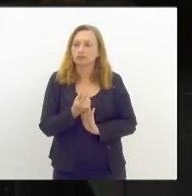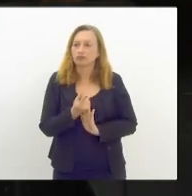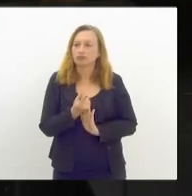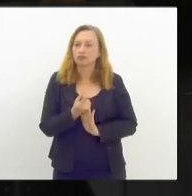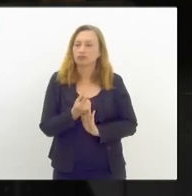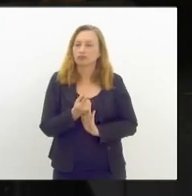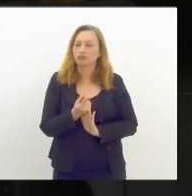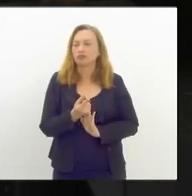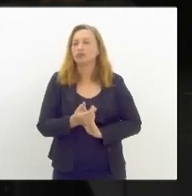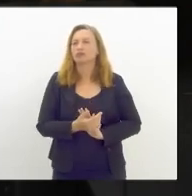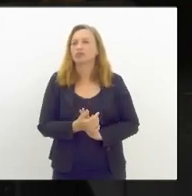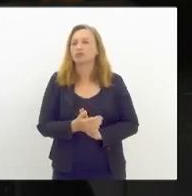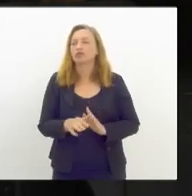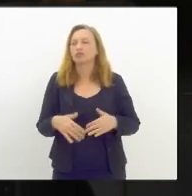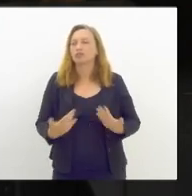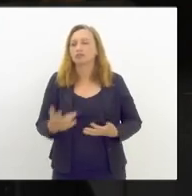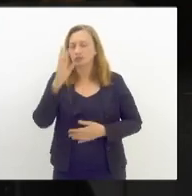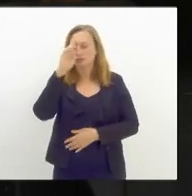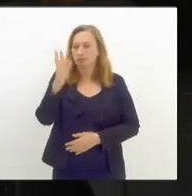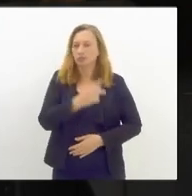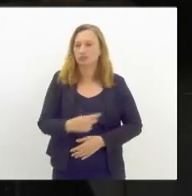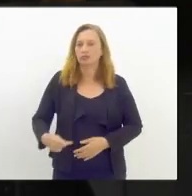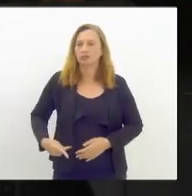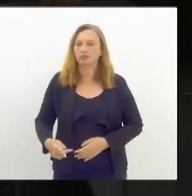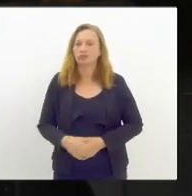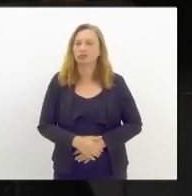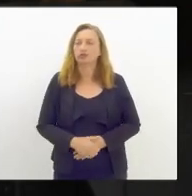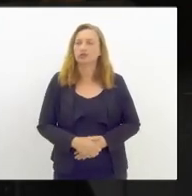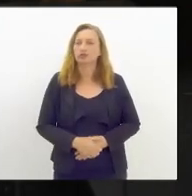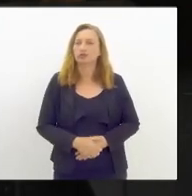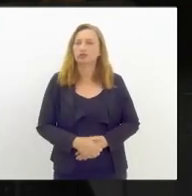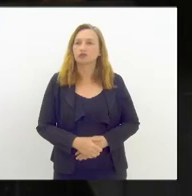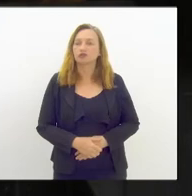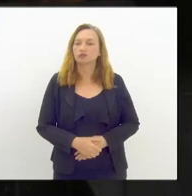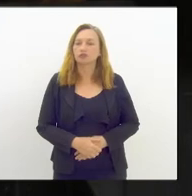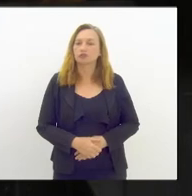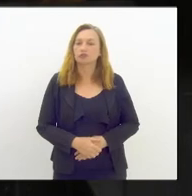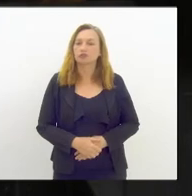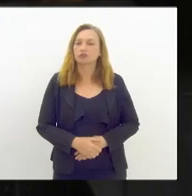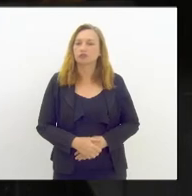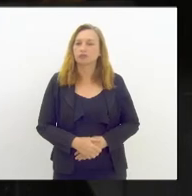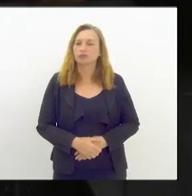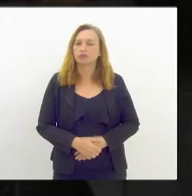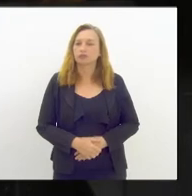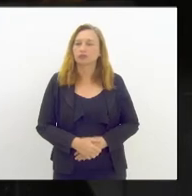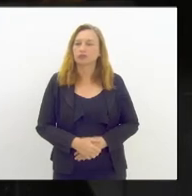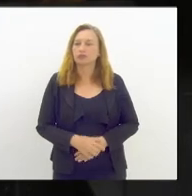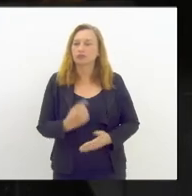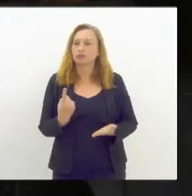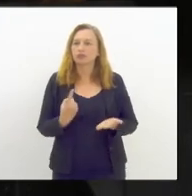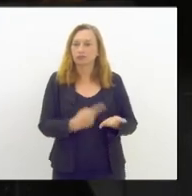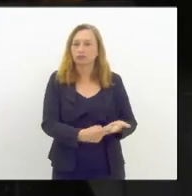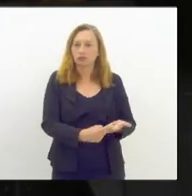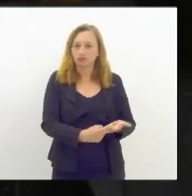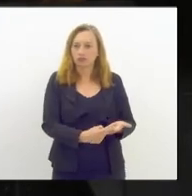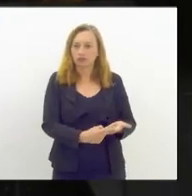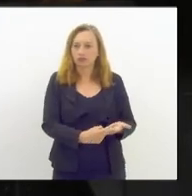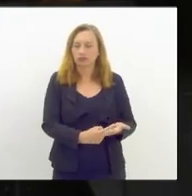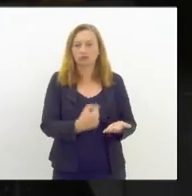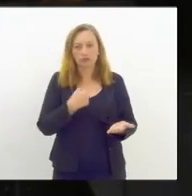os excluídos assim pois senhora Presidente esse decálogo são os compromissos que